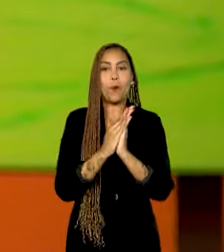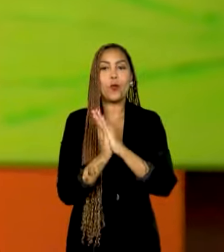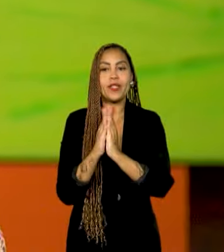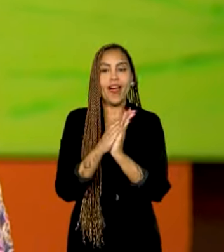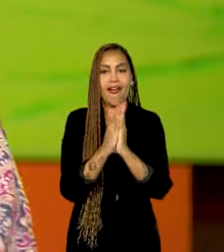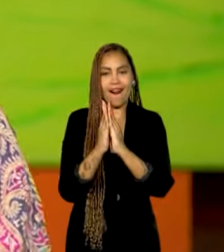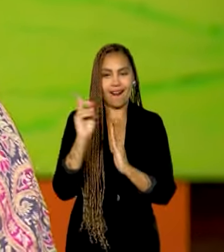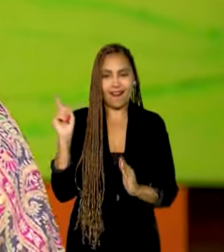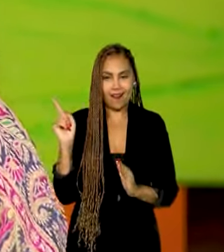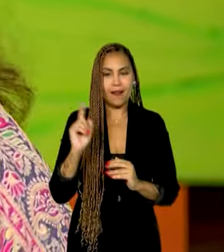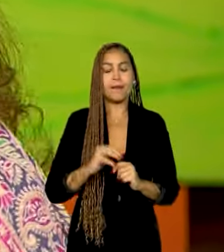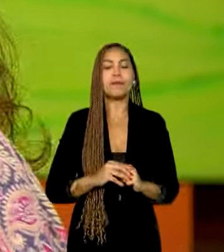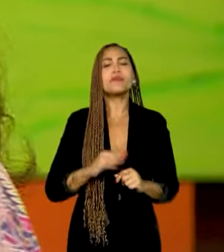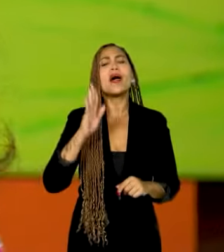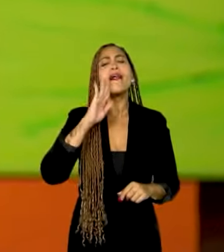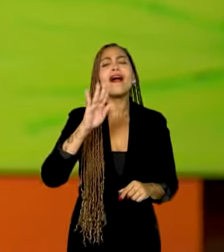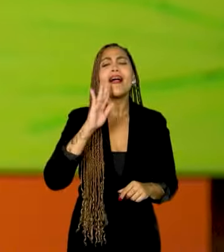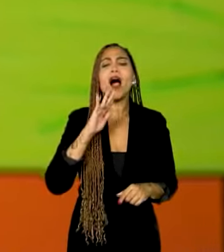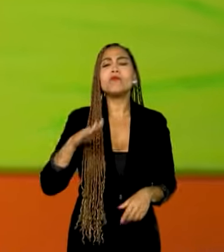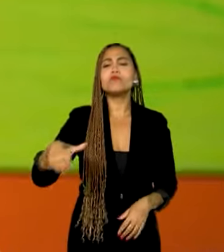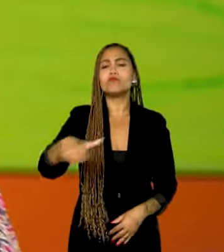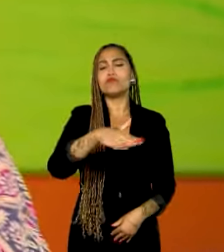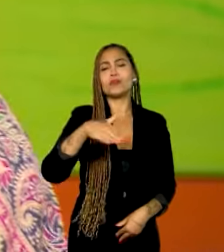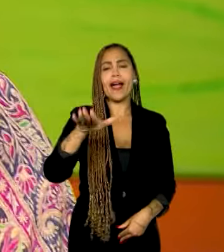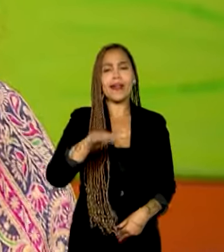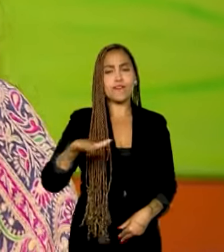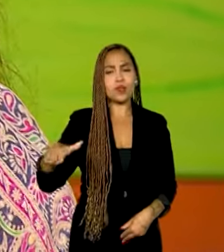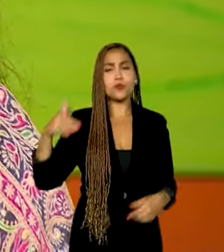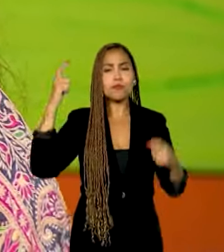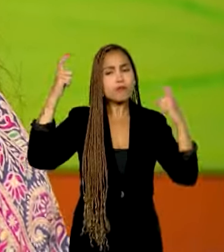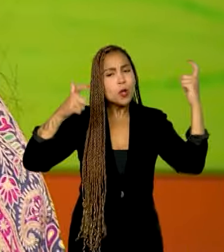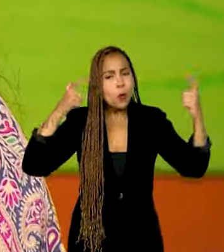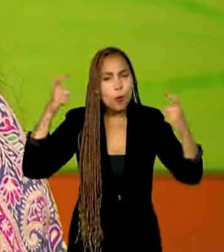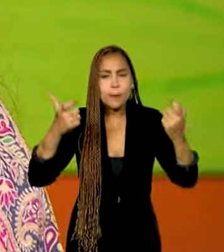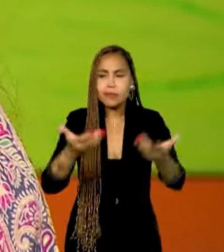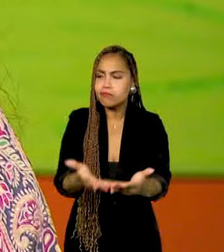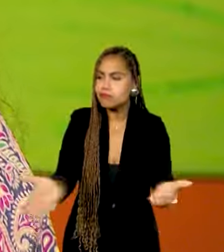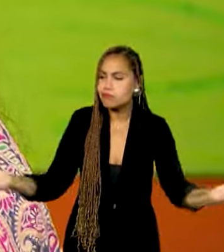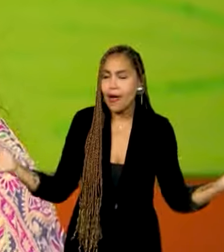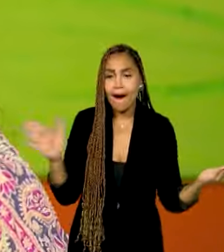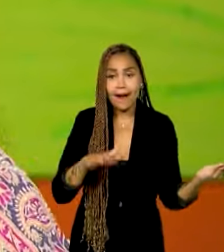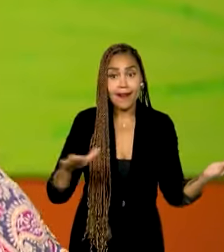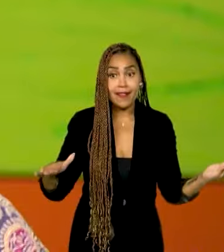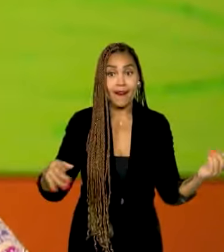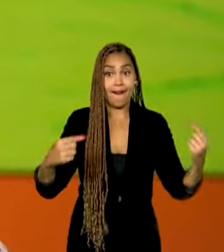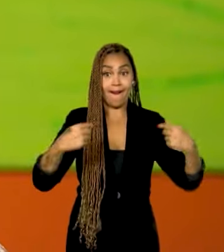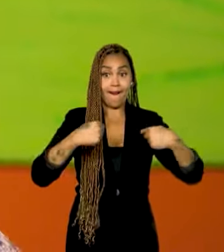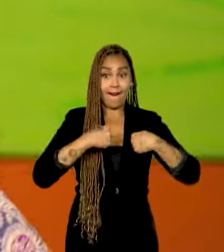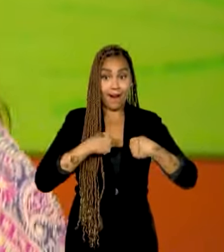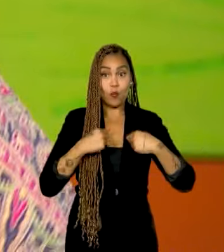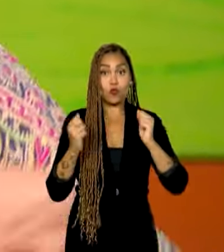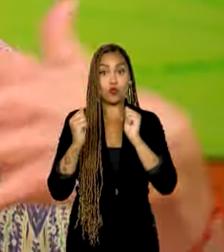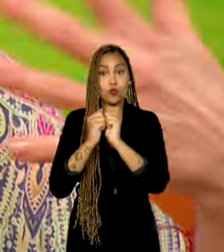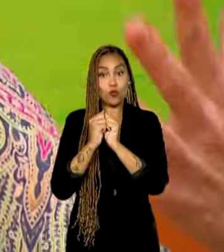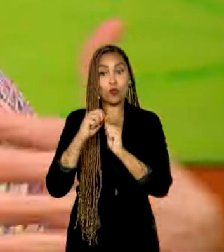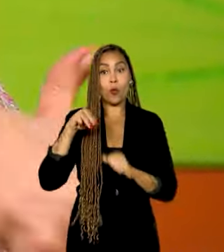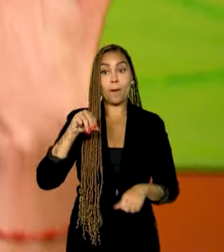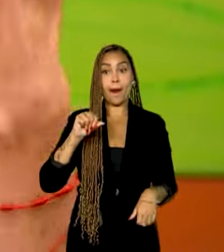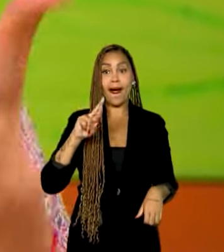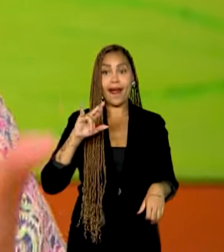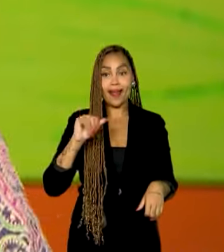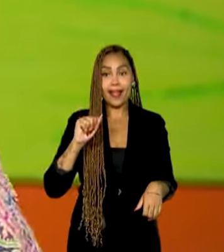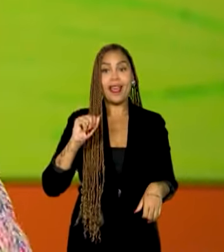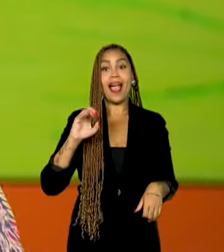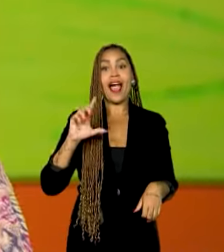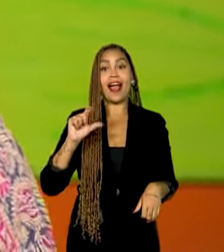muito legal, que já que era o universo infantil que a gente se preocupa com as crianças, eu... Maria Clara Machado, porque eu sou atriz,